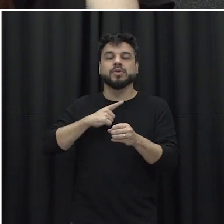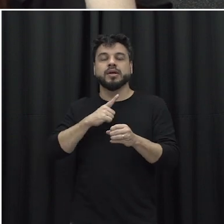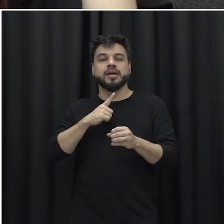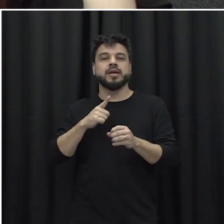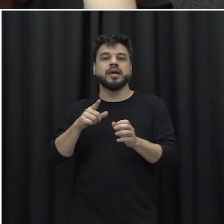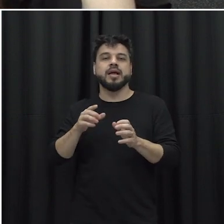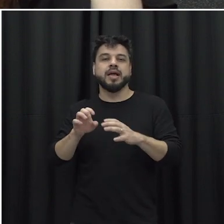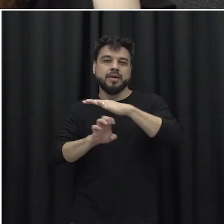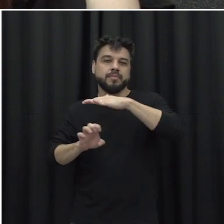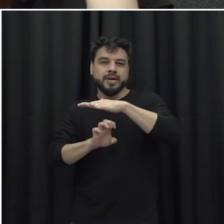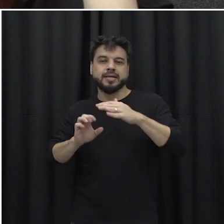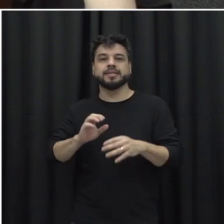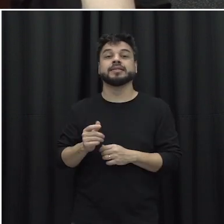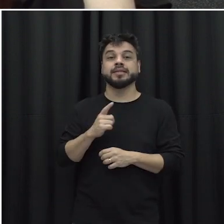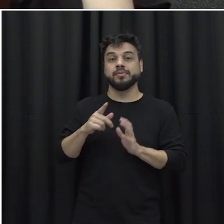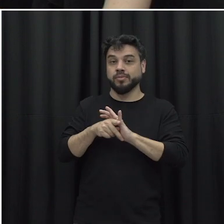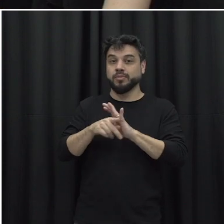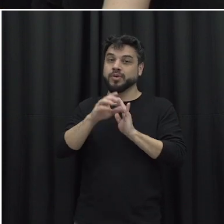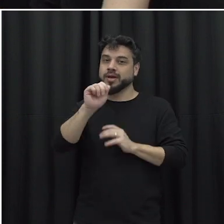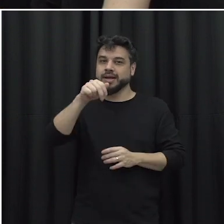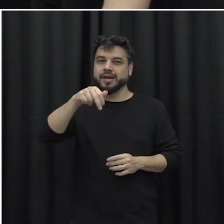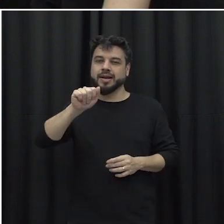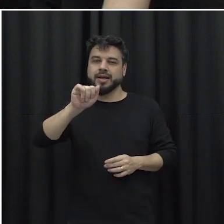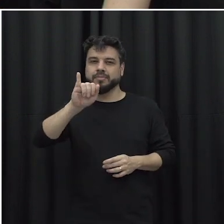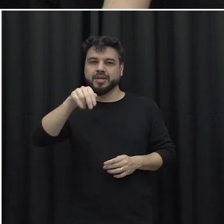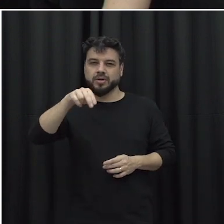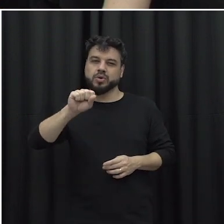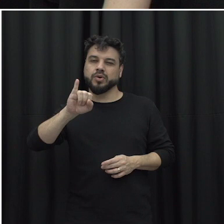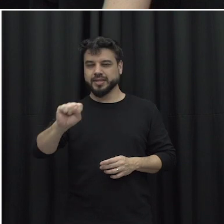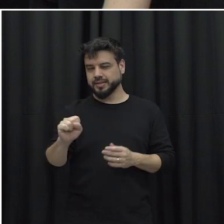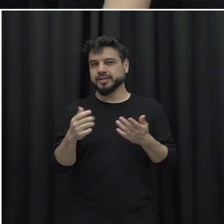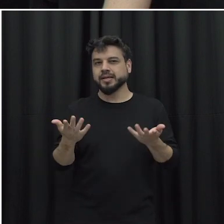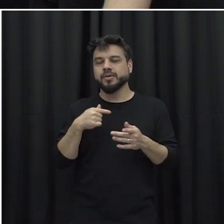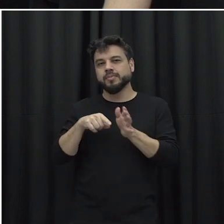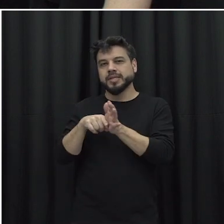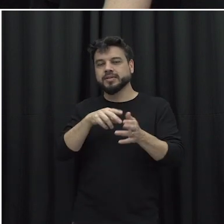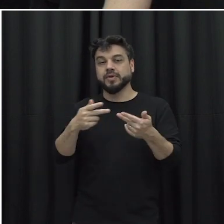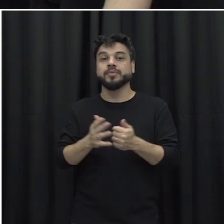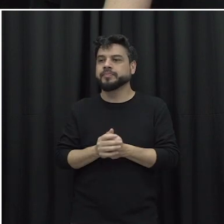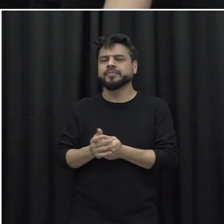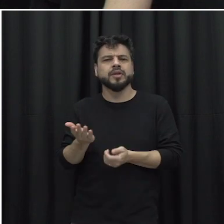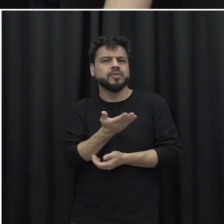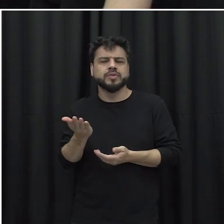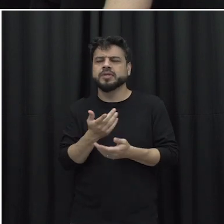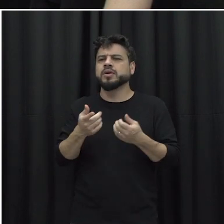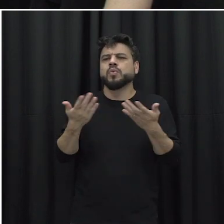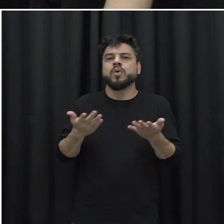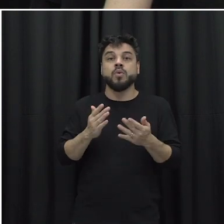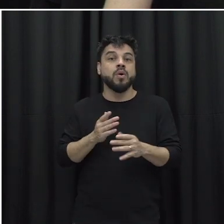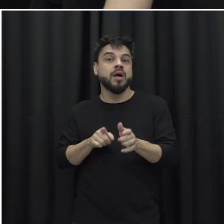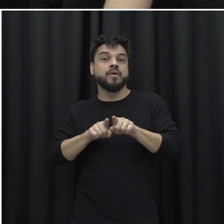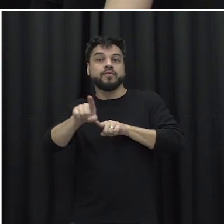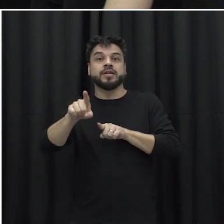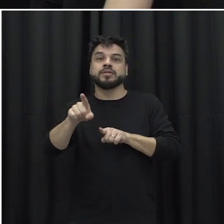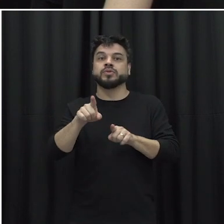clínica com canabinoides, que é a 3F. Para a gente começar, então, quais são os últimos avanços tecnológicos em relação à